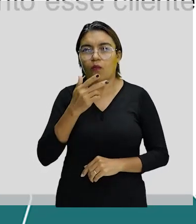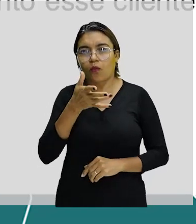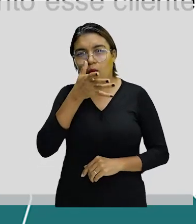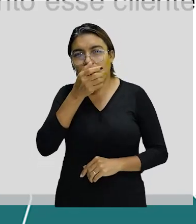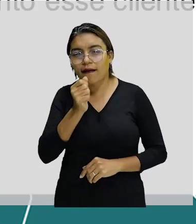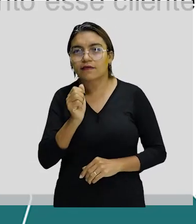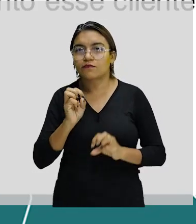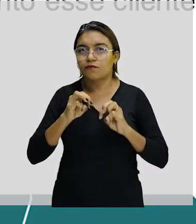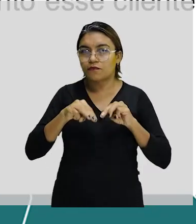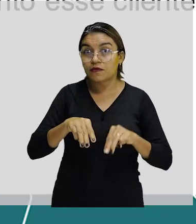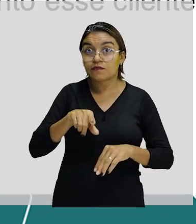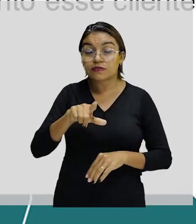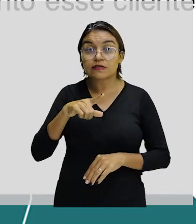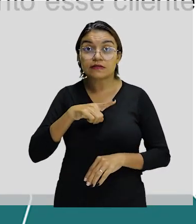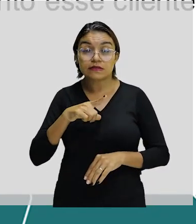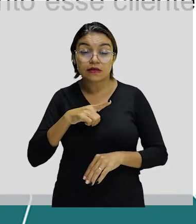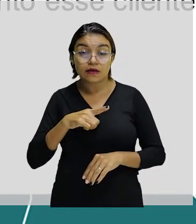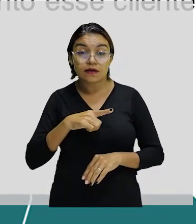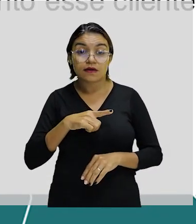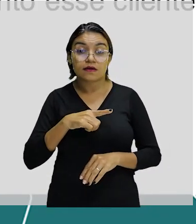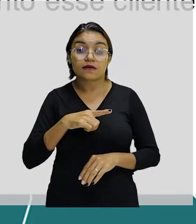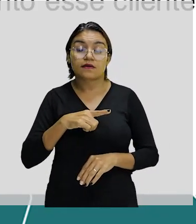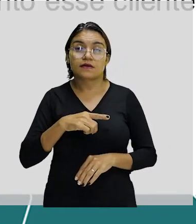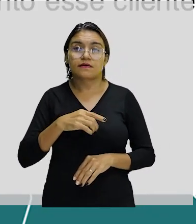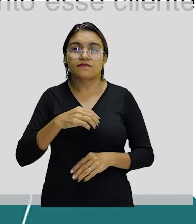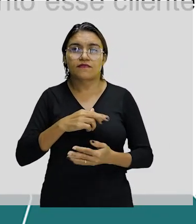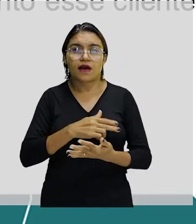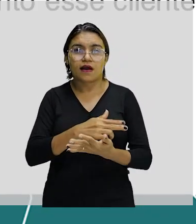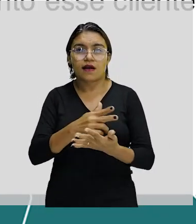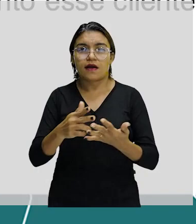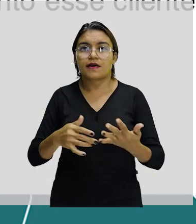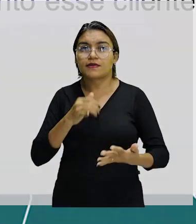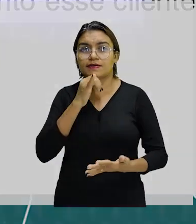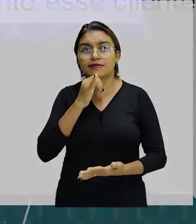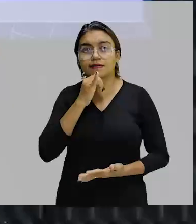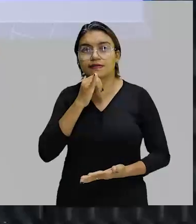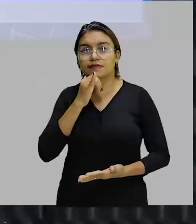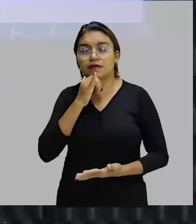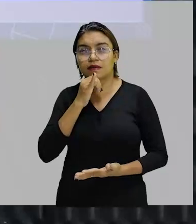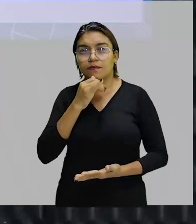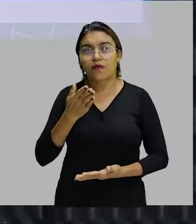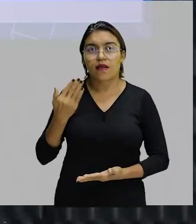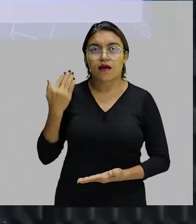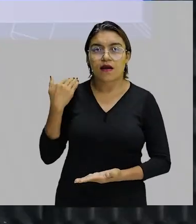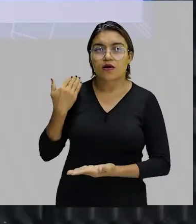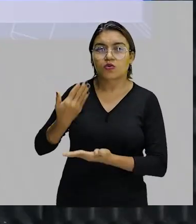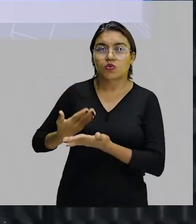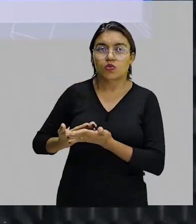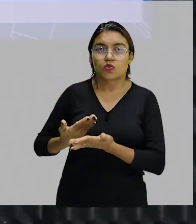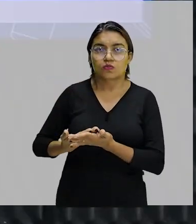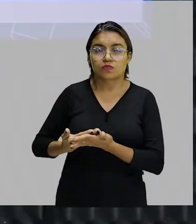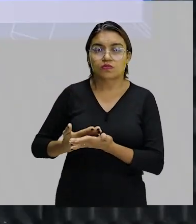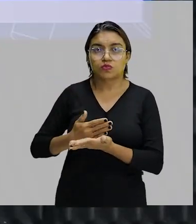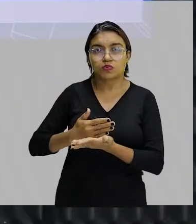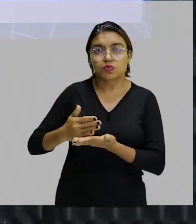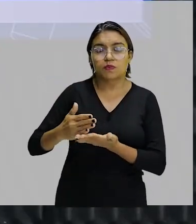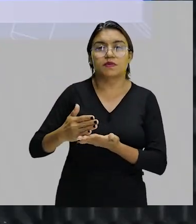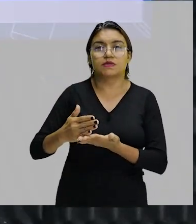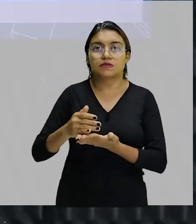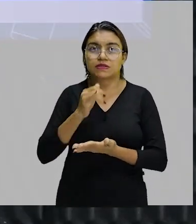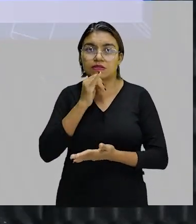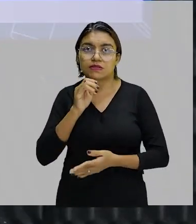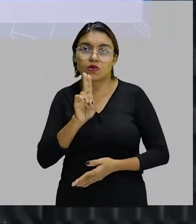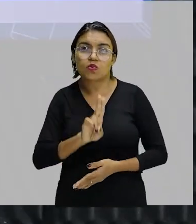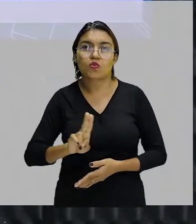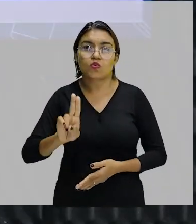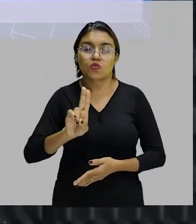final, você vai ter muito exemplo aí, desde o comecinho, da noção de PG, uso